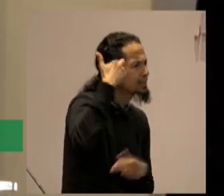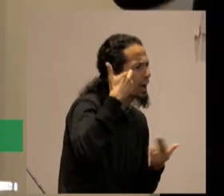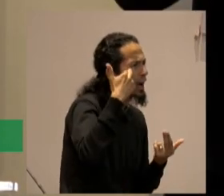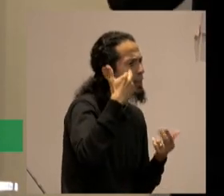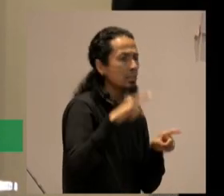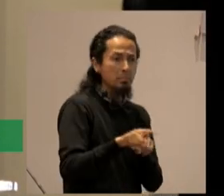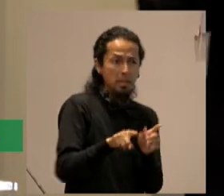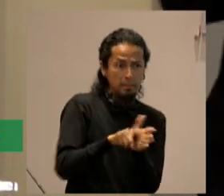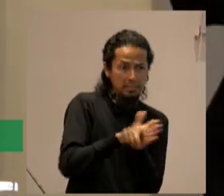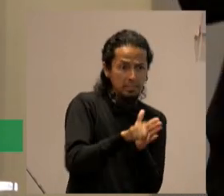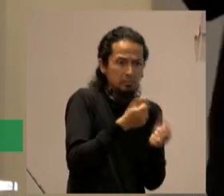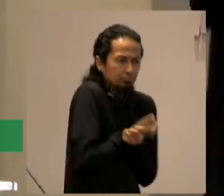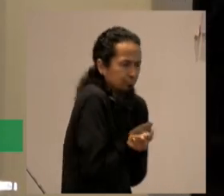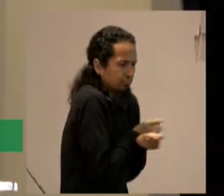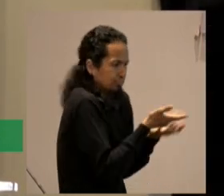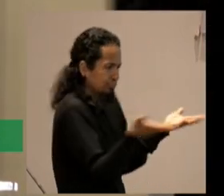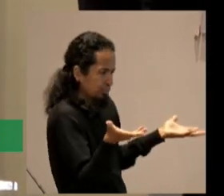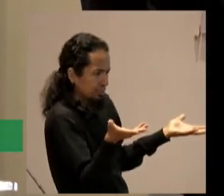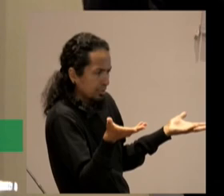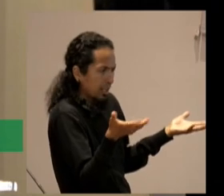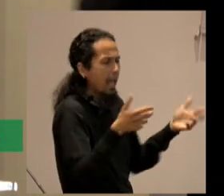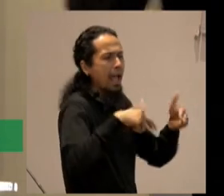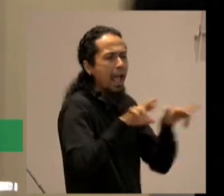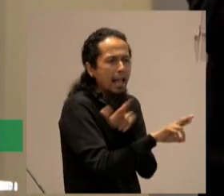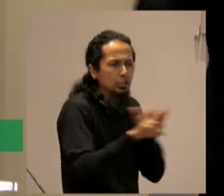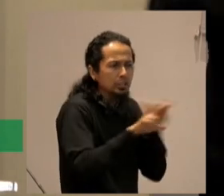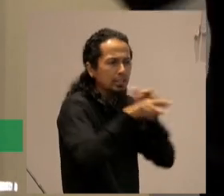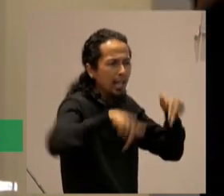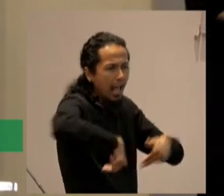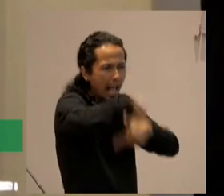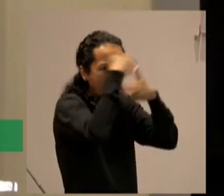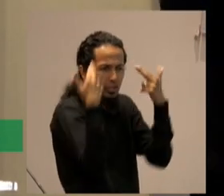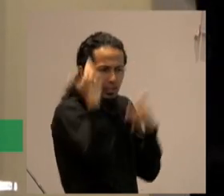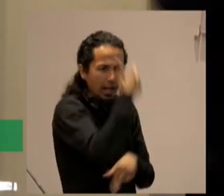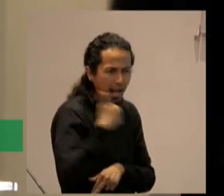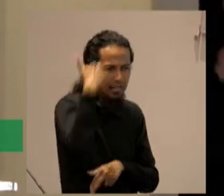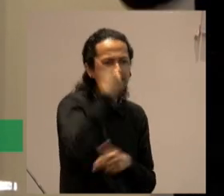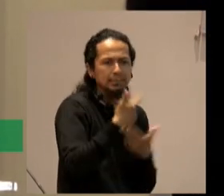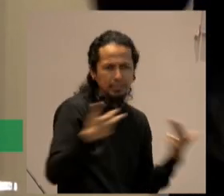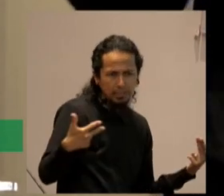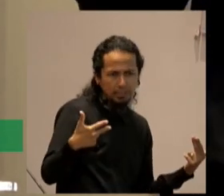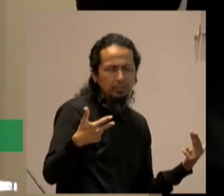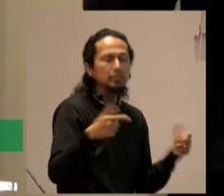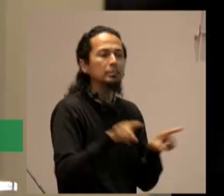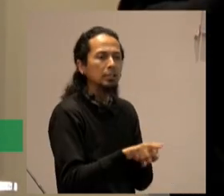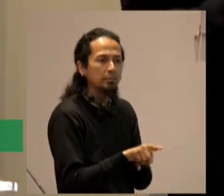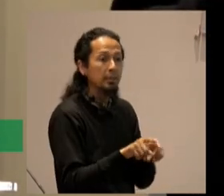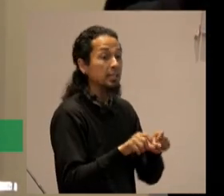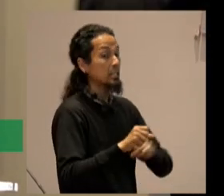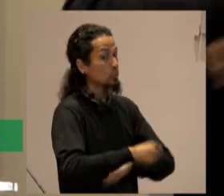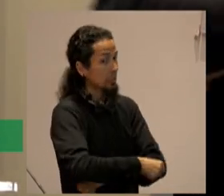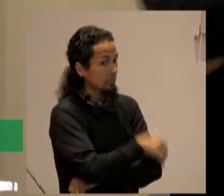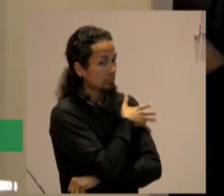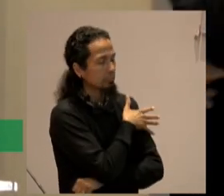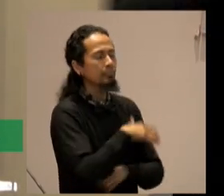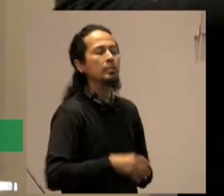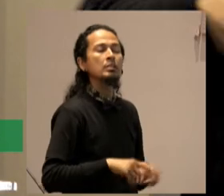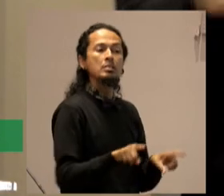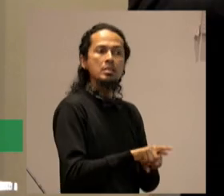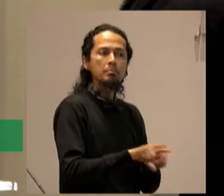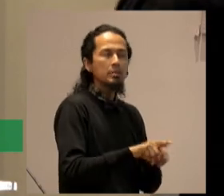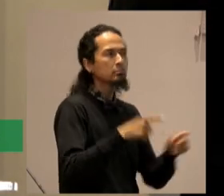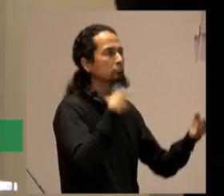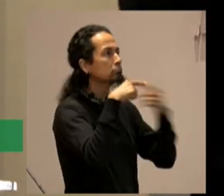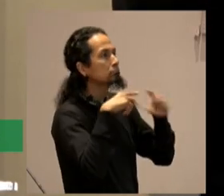experiências voltadas à educação das relações étnico-raciais na educação básica e discutir as perspectivas e desafios